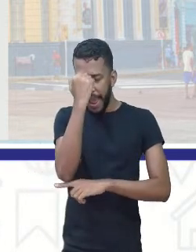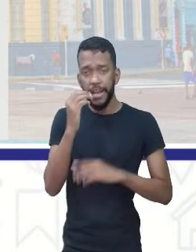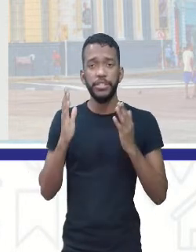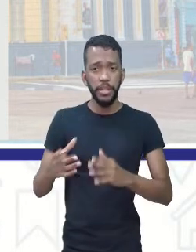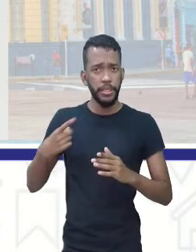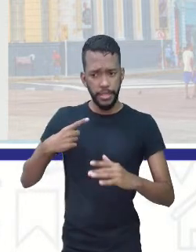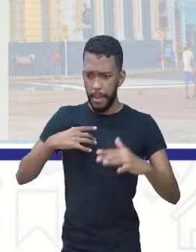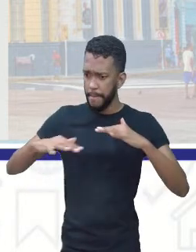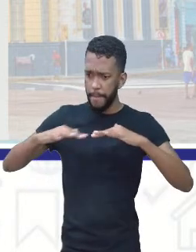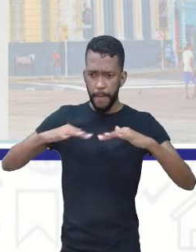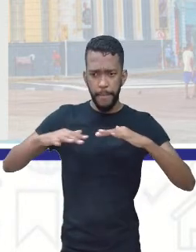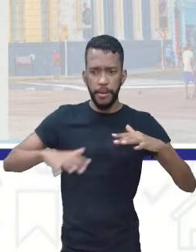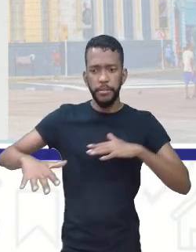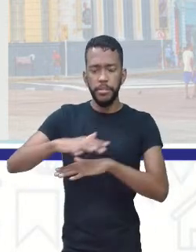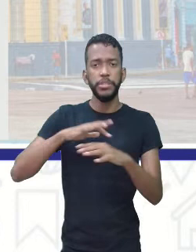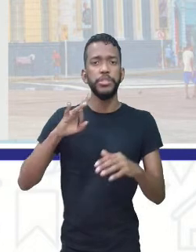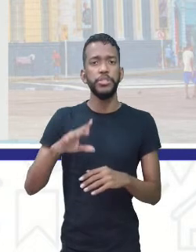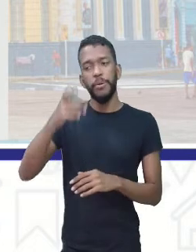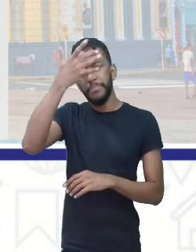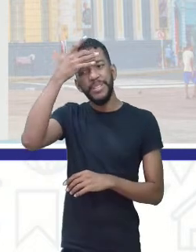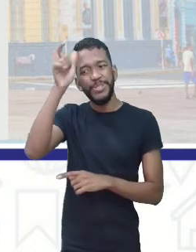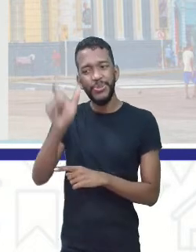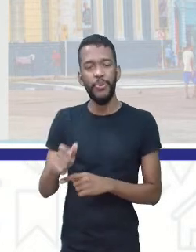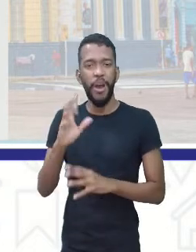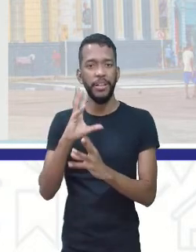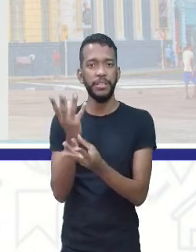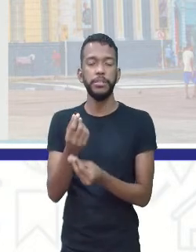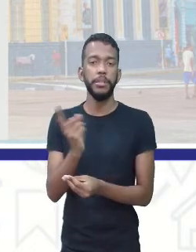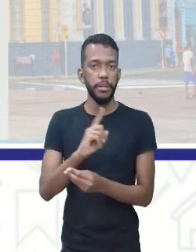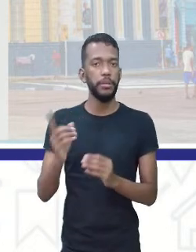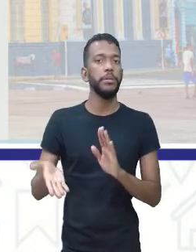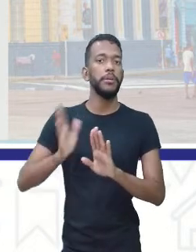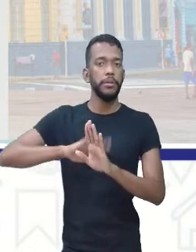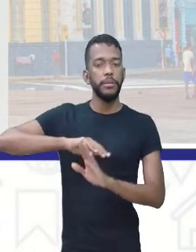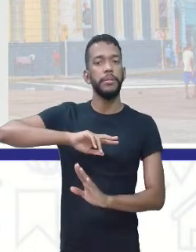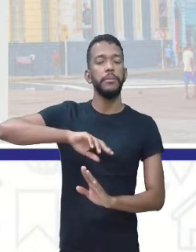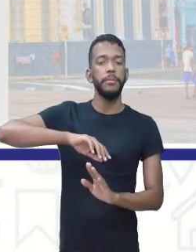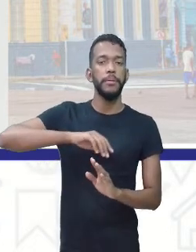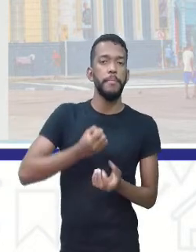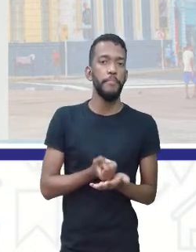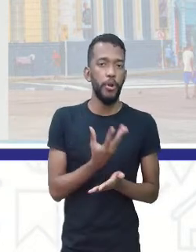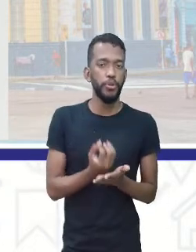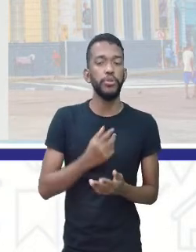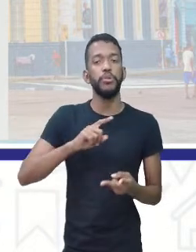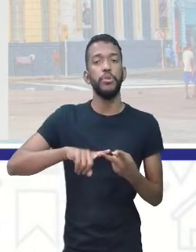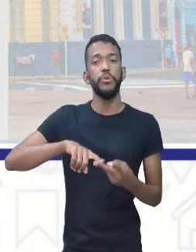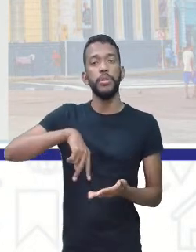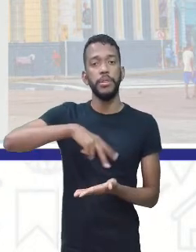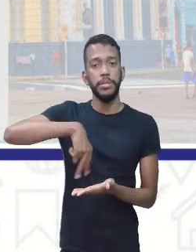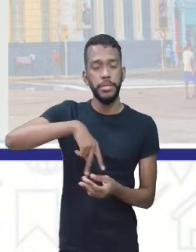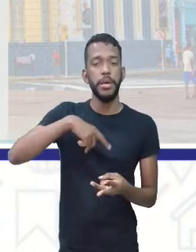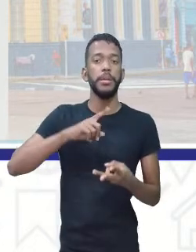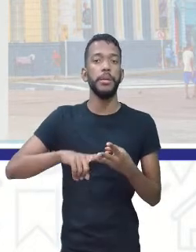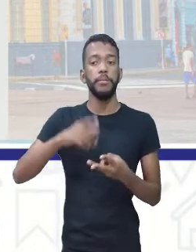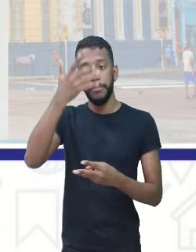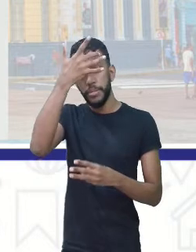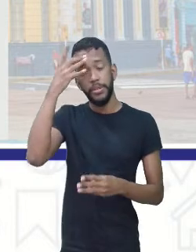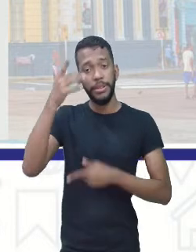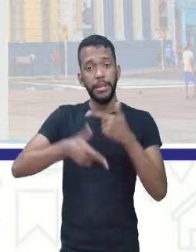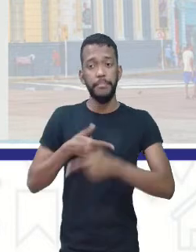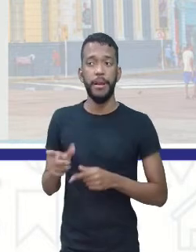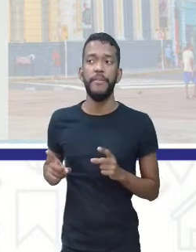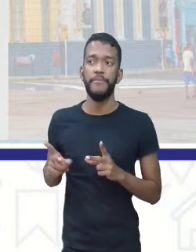cadeia produtiva. Não somente o artista, mas tem o produtor, tem o dançarino, tem o pessoal que trabalha vendendo,